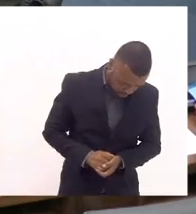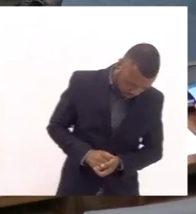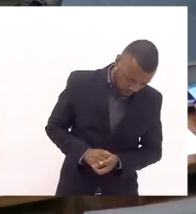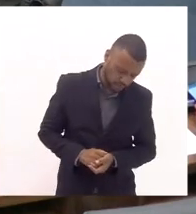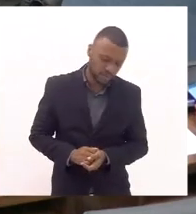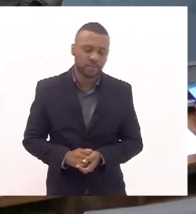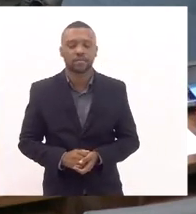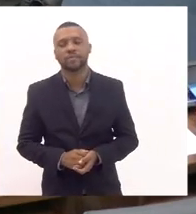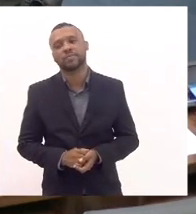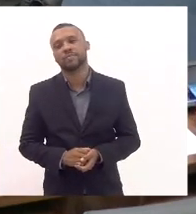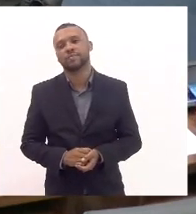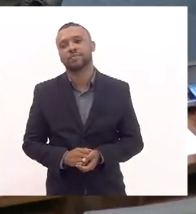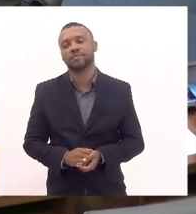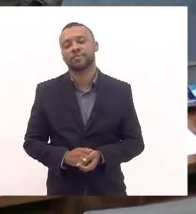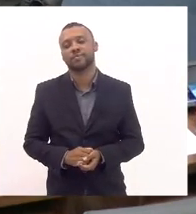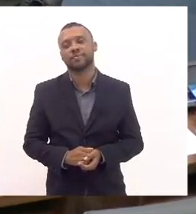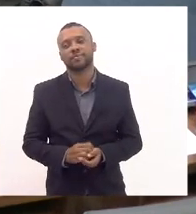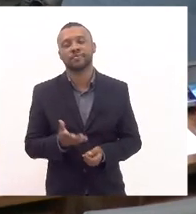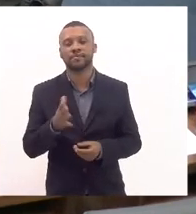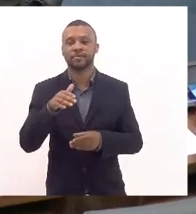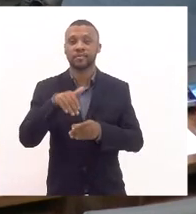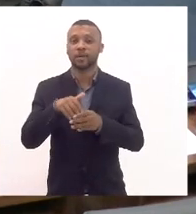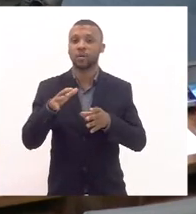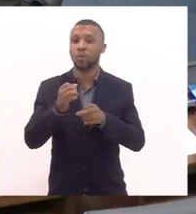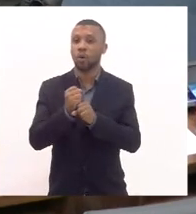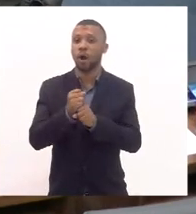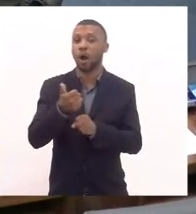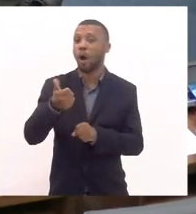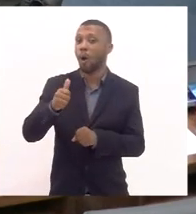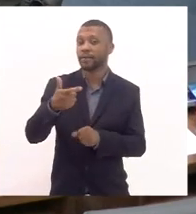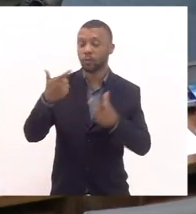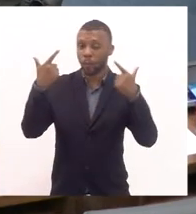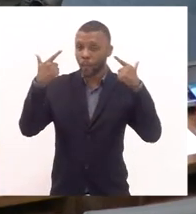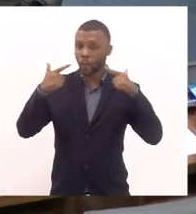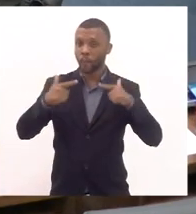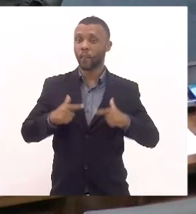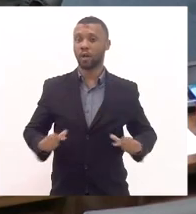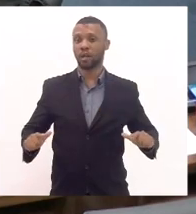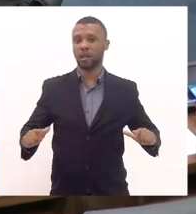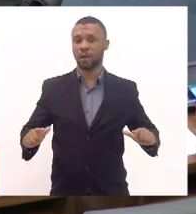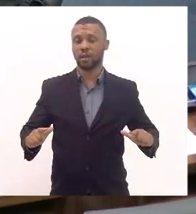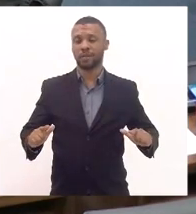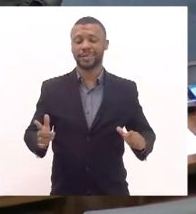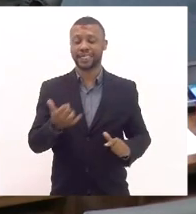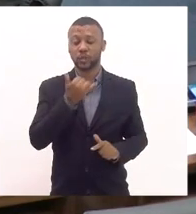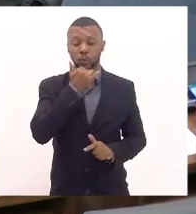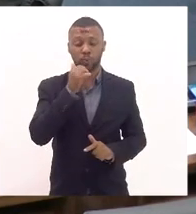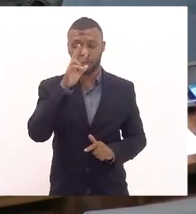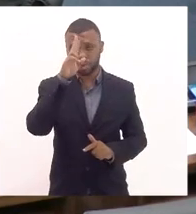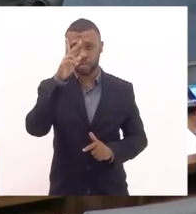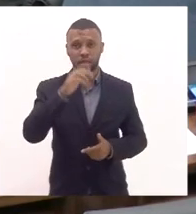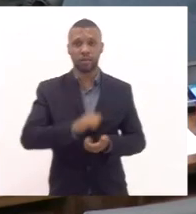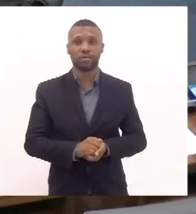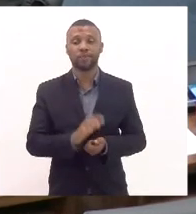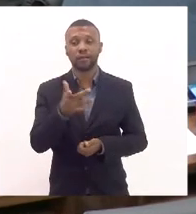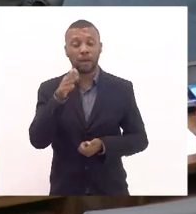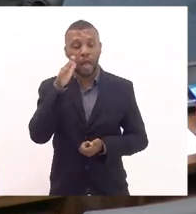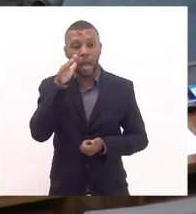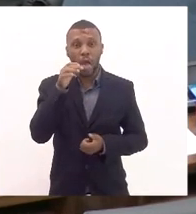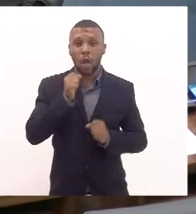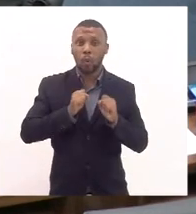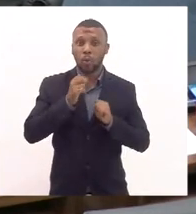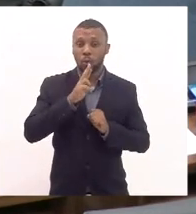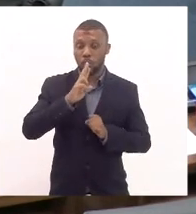votaram 11 abstenções desculpa eu já tô aqui